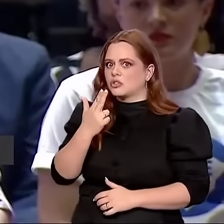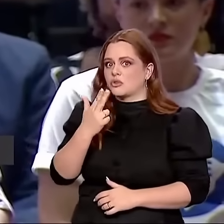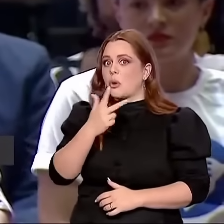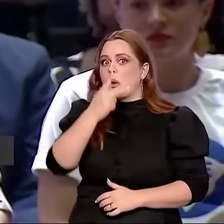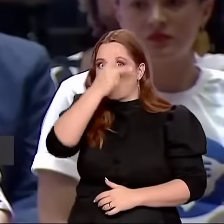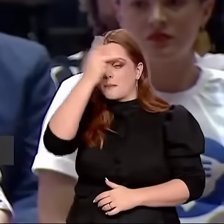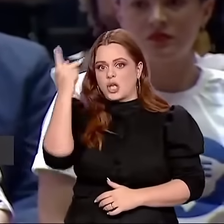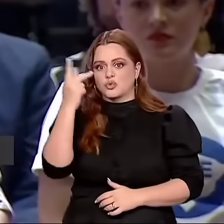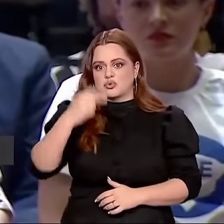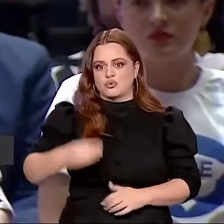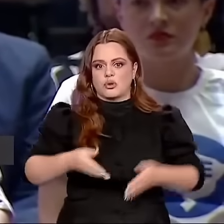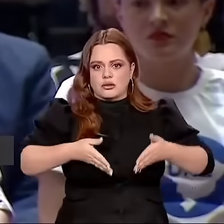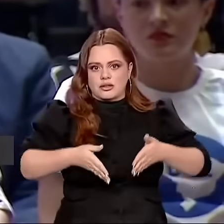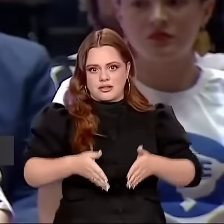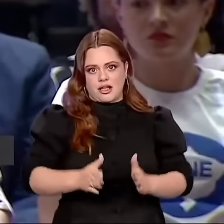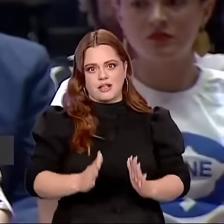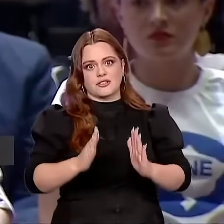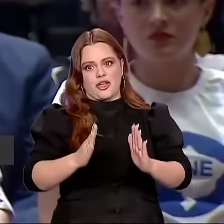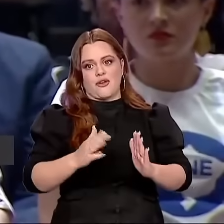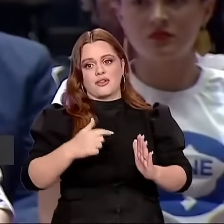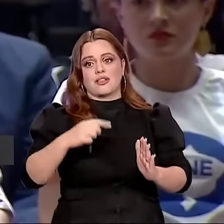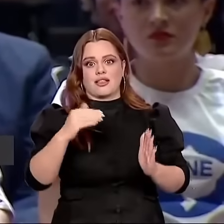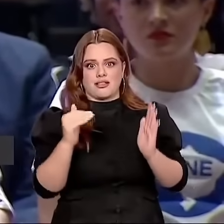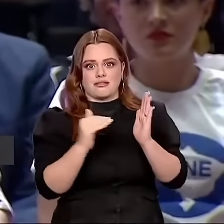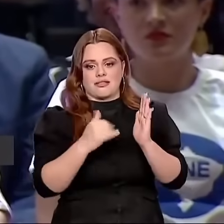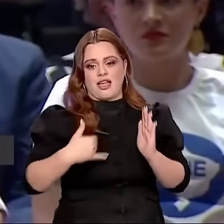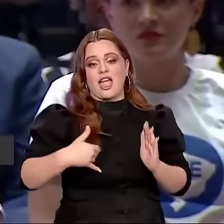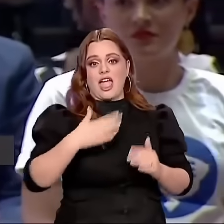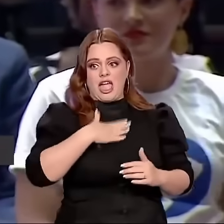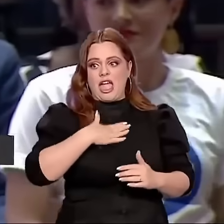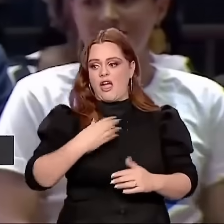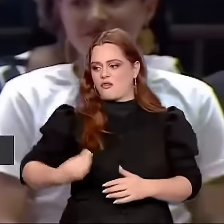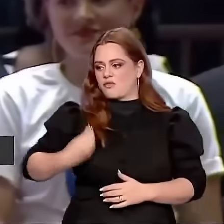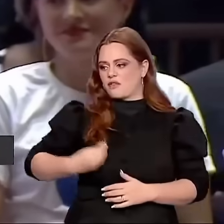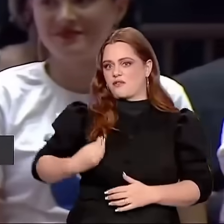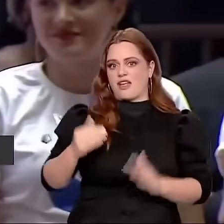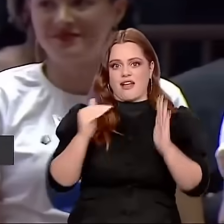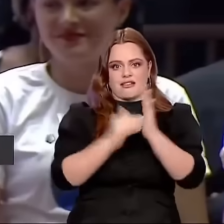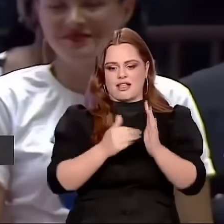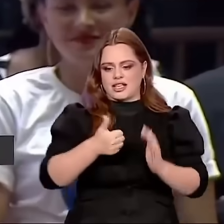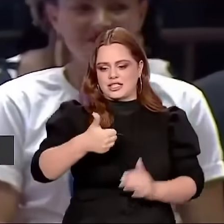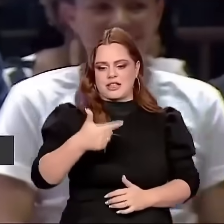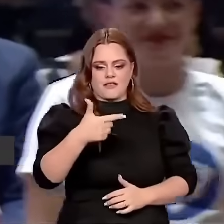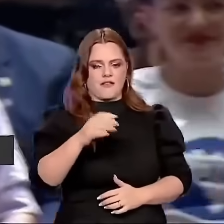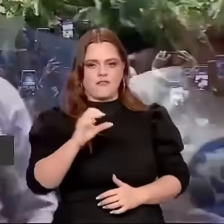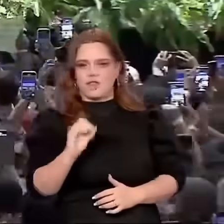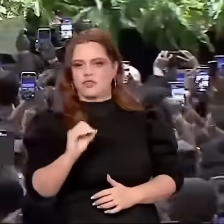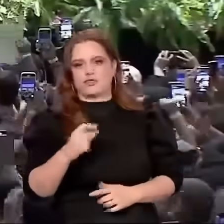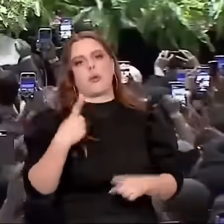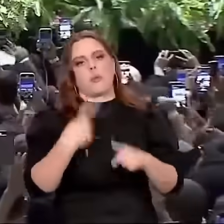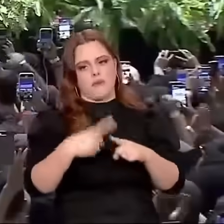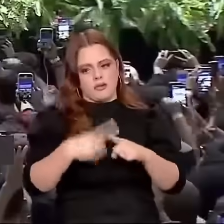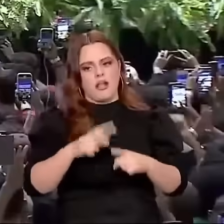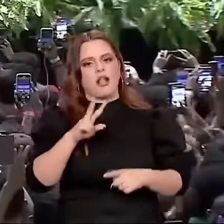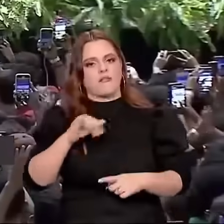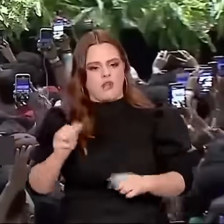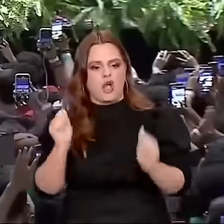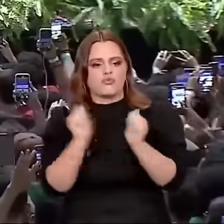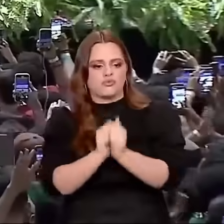nasceu, e eu acho que sou eu. Vocês se preparem, porque vão viver comigo muito tempo.